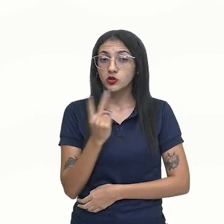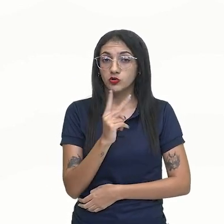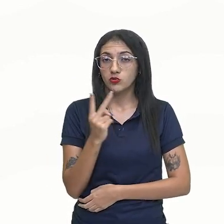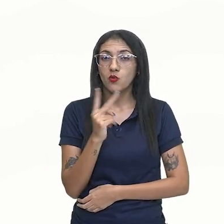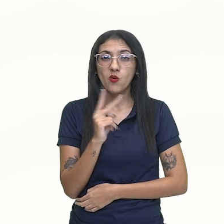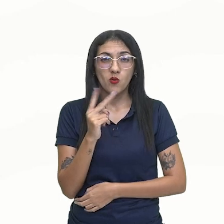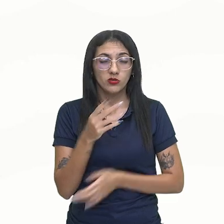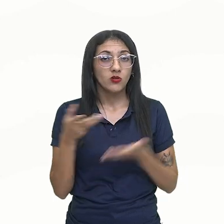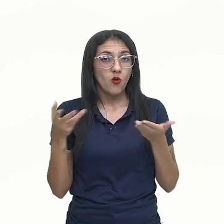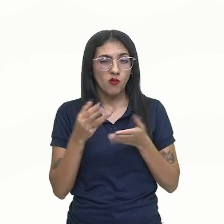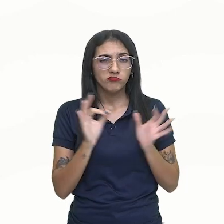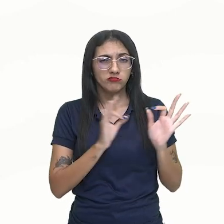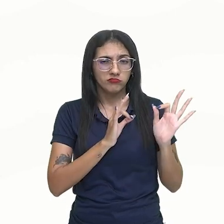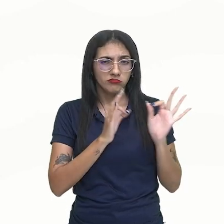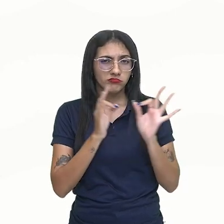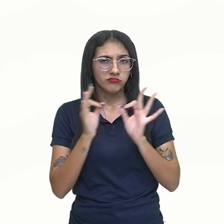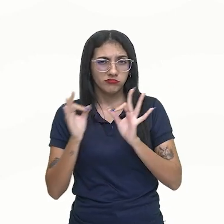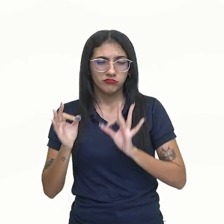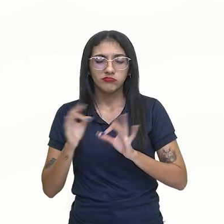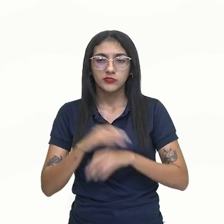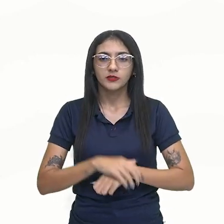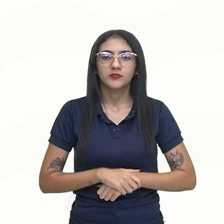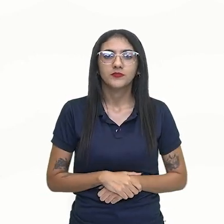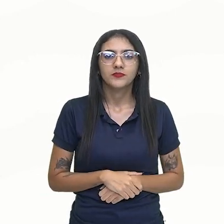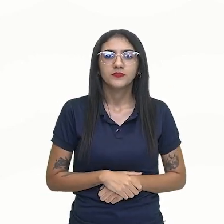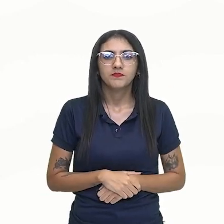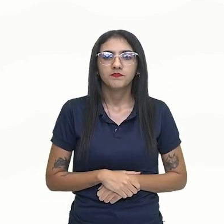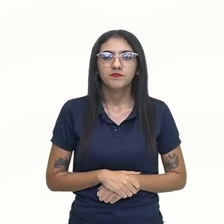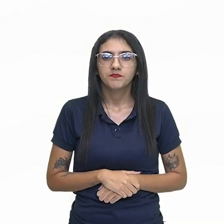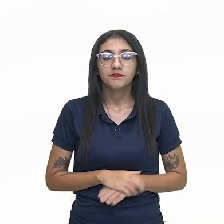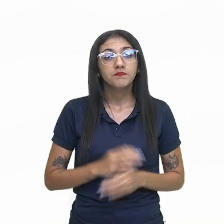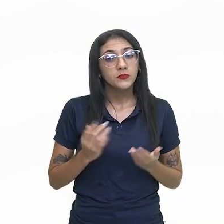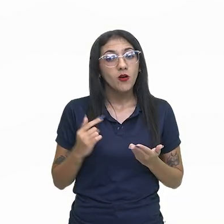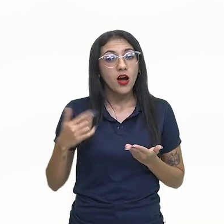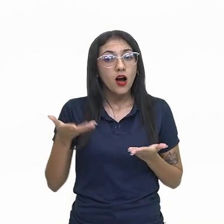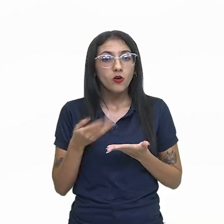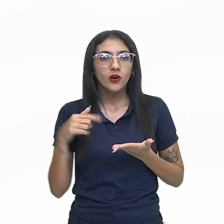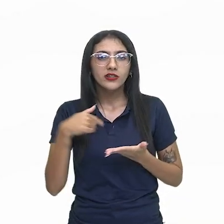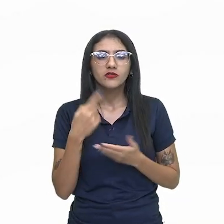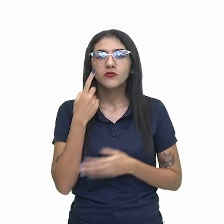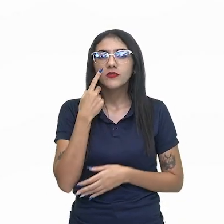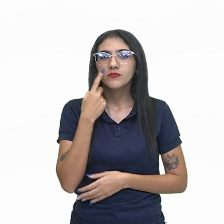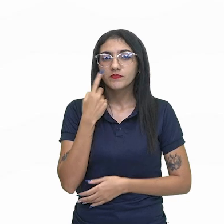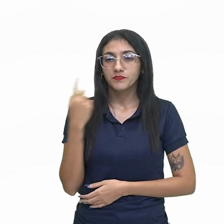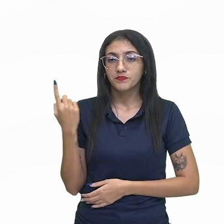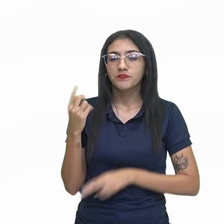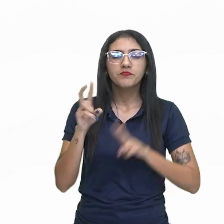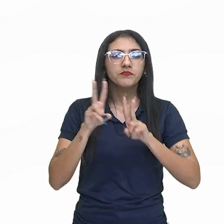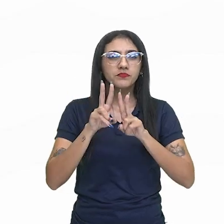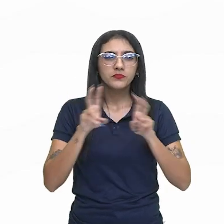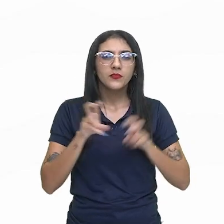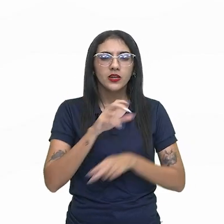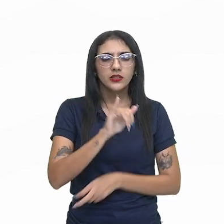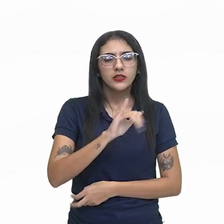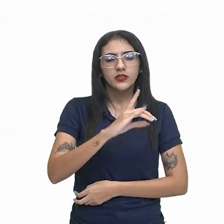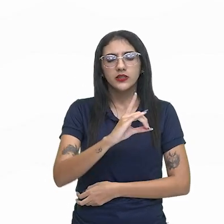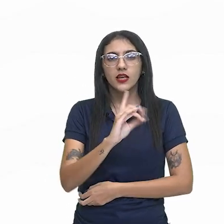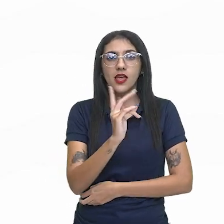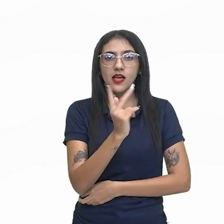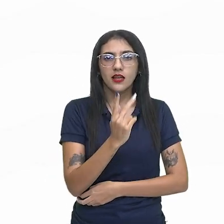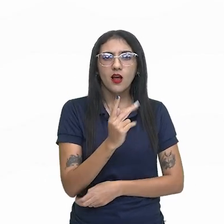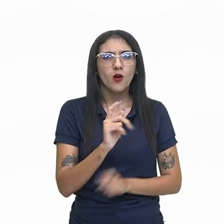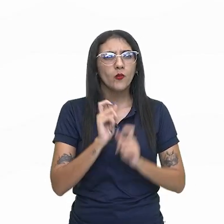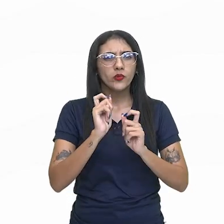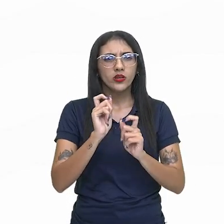coisas aí ao longo dessa aula. Vamos começar então falando sobre o IDH, nessa tela aí que traz informações sobre o IDH,